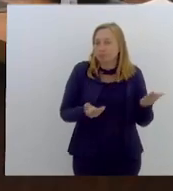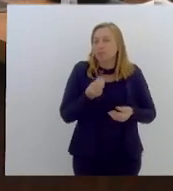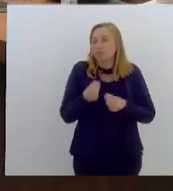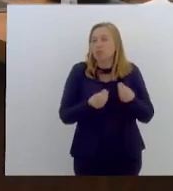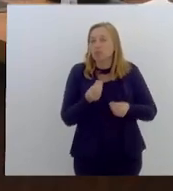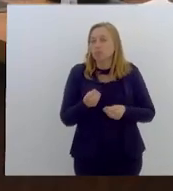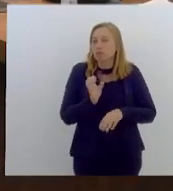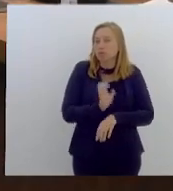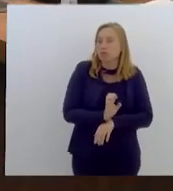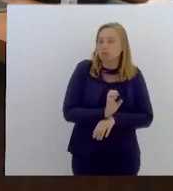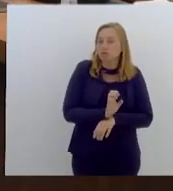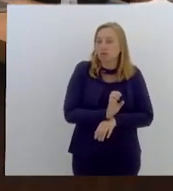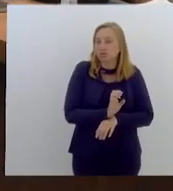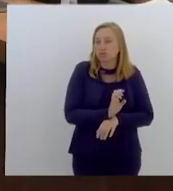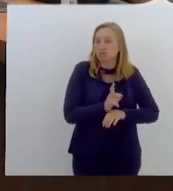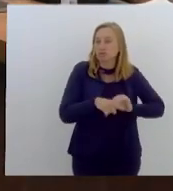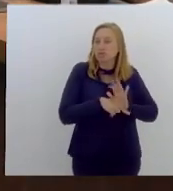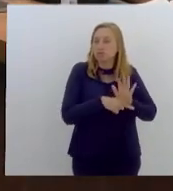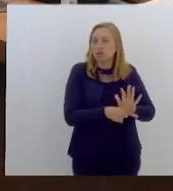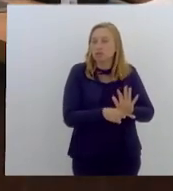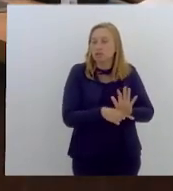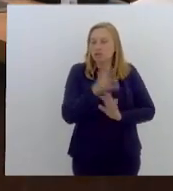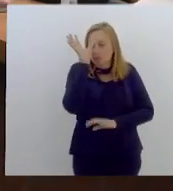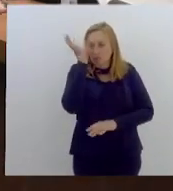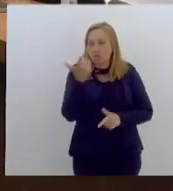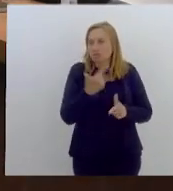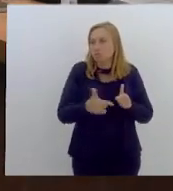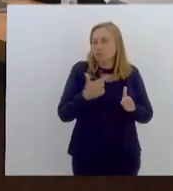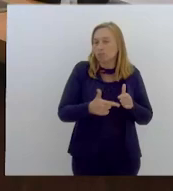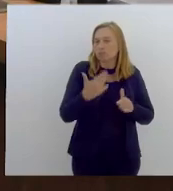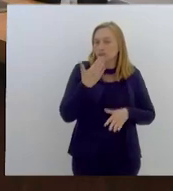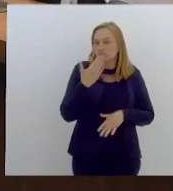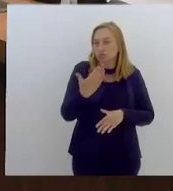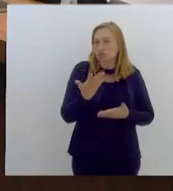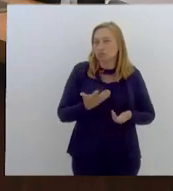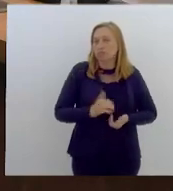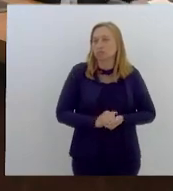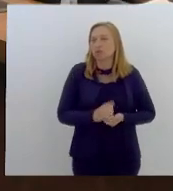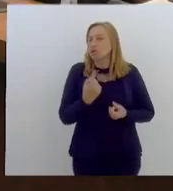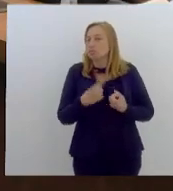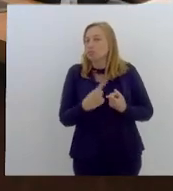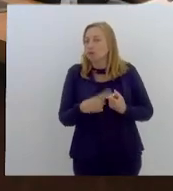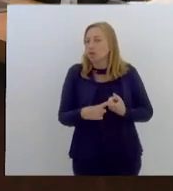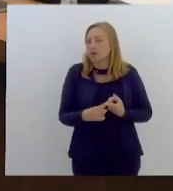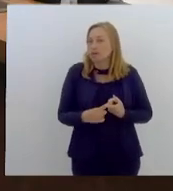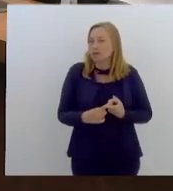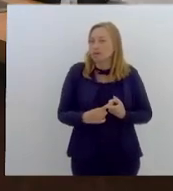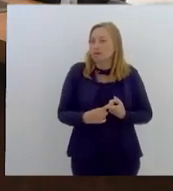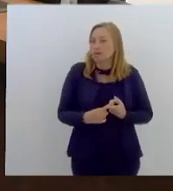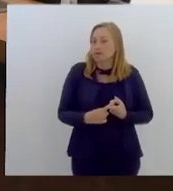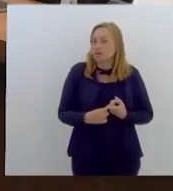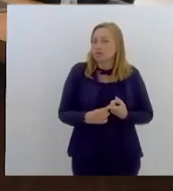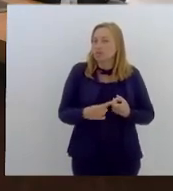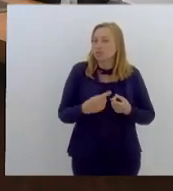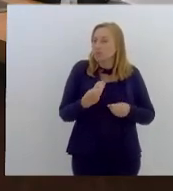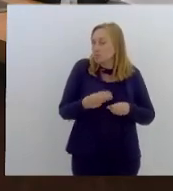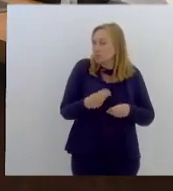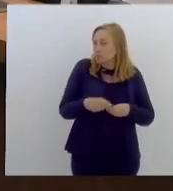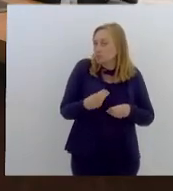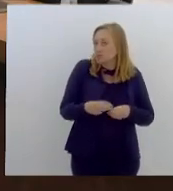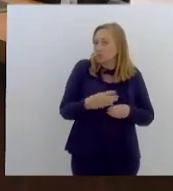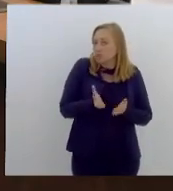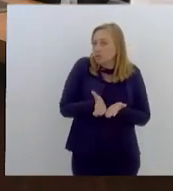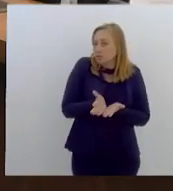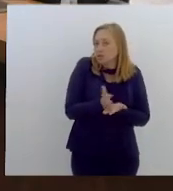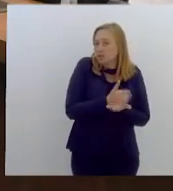O estado faz uma contrapartida para resolver um problema desse tipo. Porque uma coisa é um município que tem uma